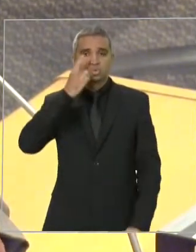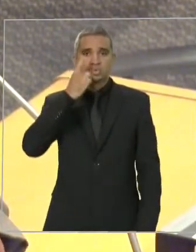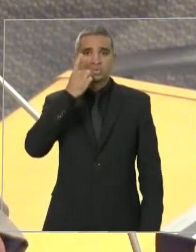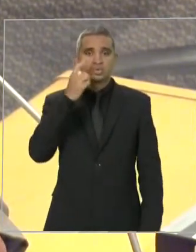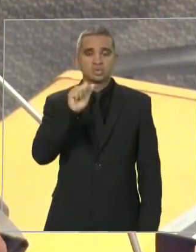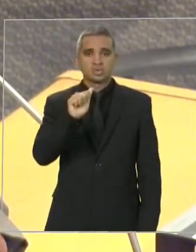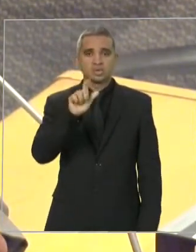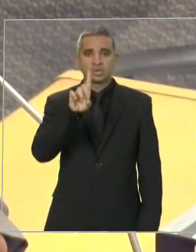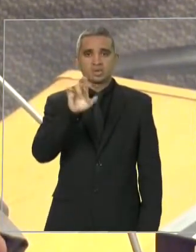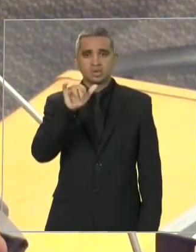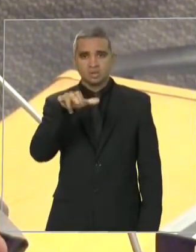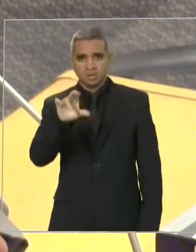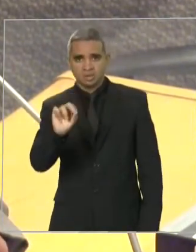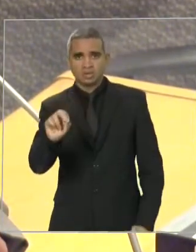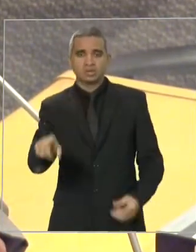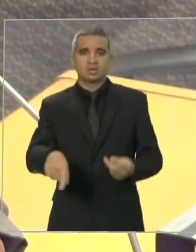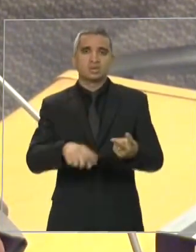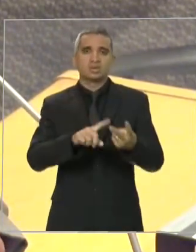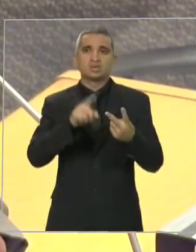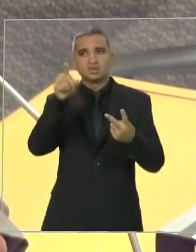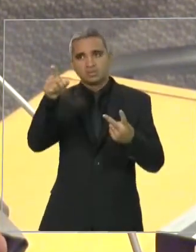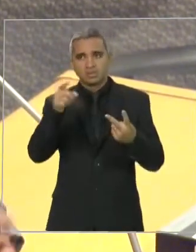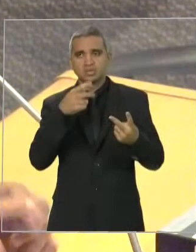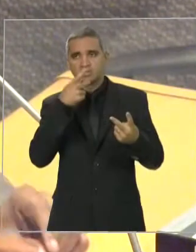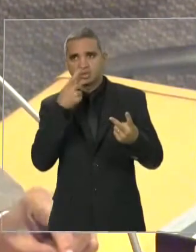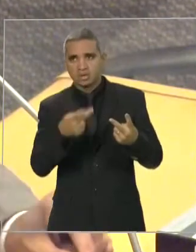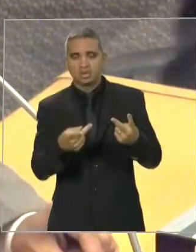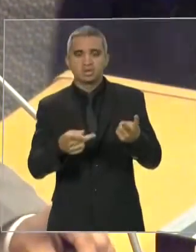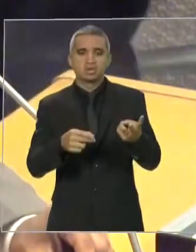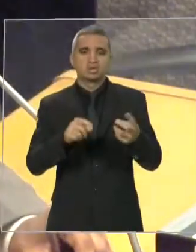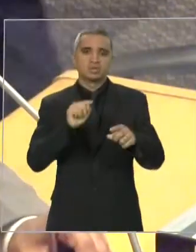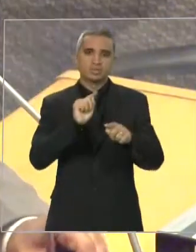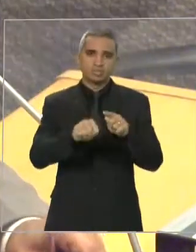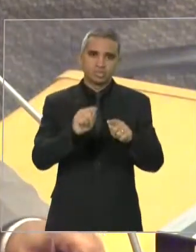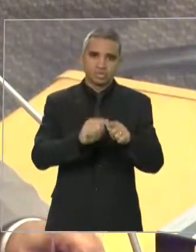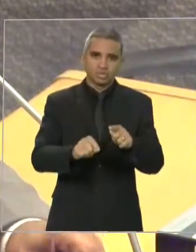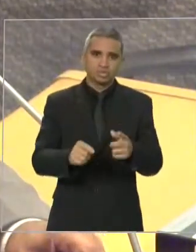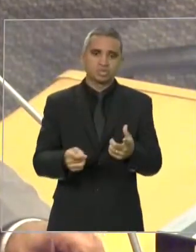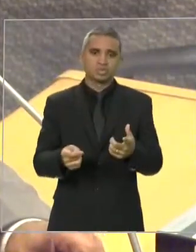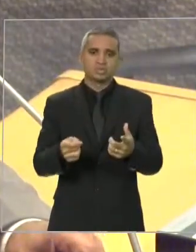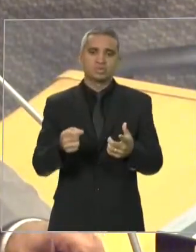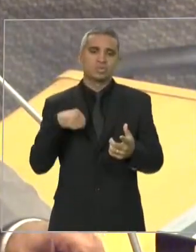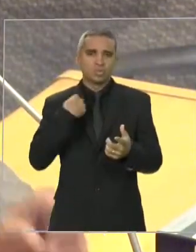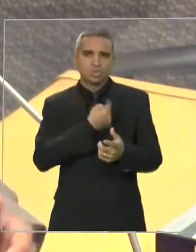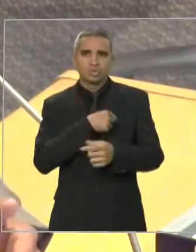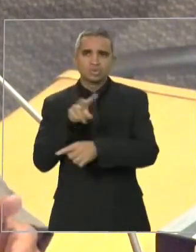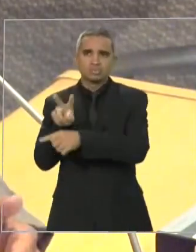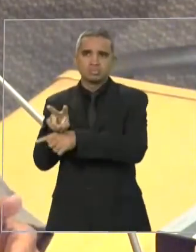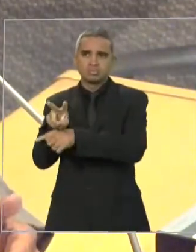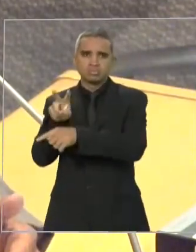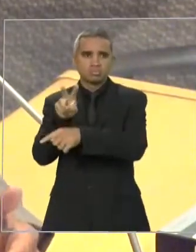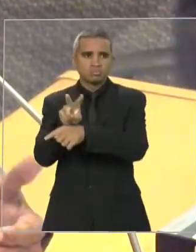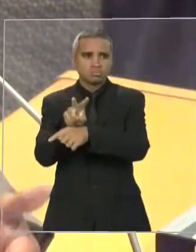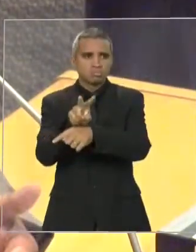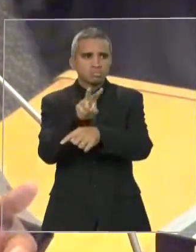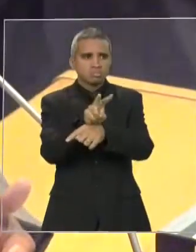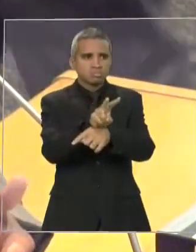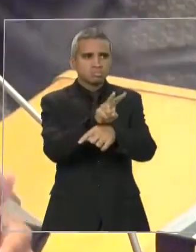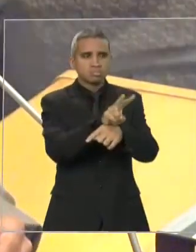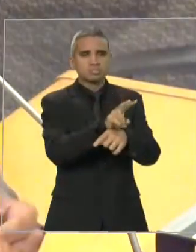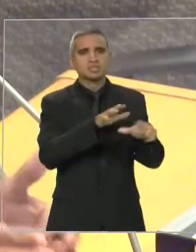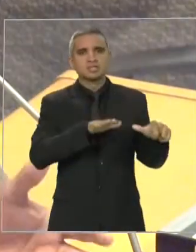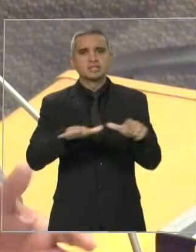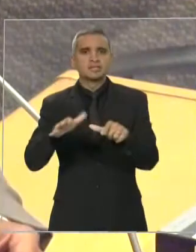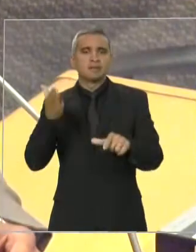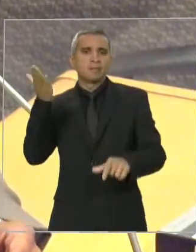cidade de Pinheiro, e de muitas outras denúncias, outras situações, que nós temos acompanhado, como acompanhamos na semana passada na cidade de